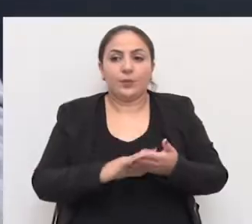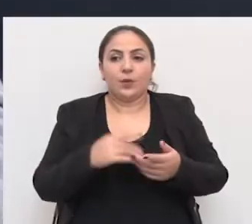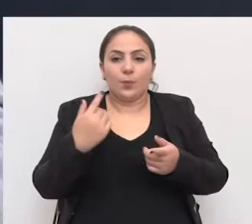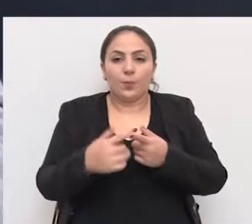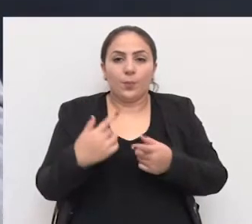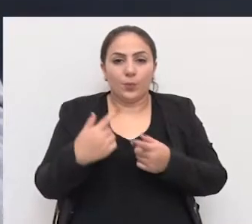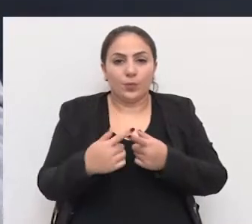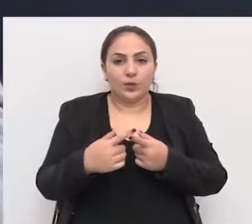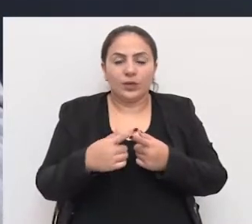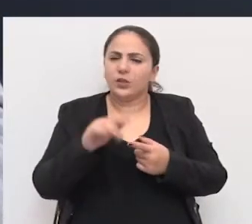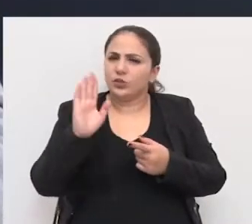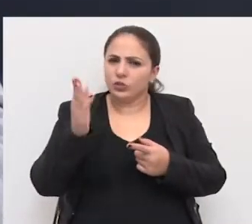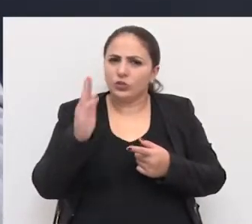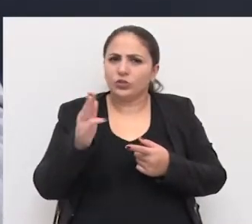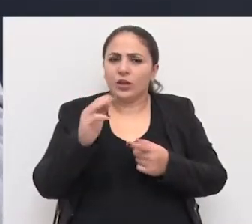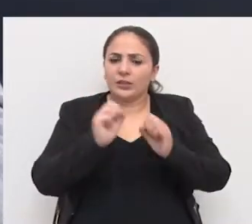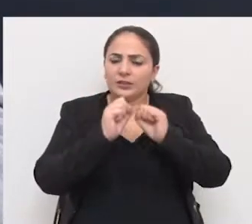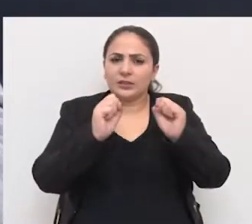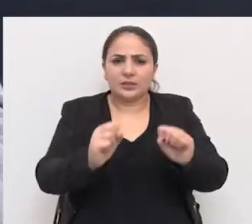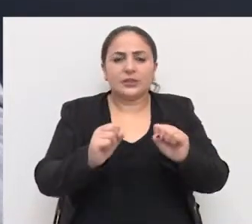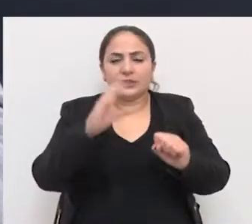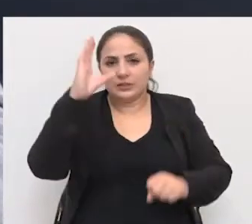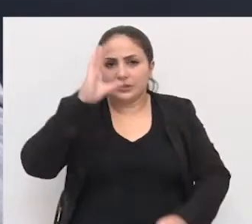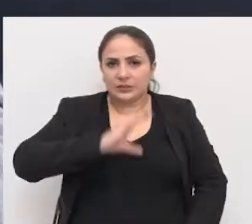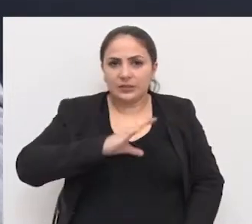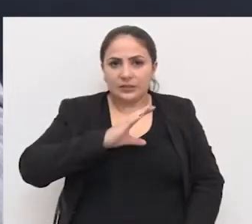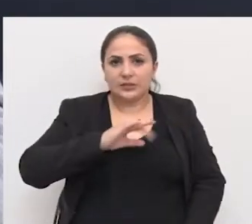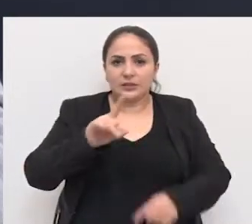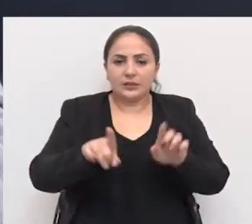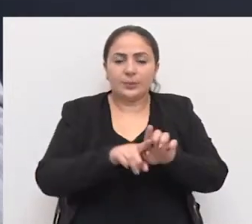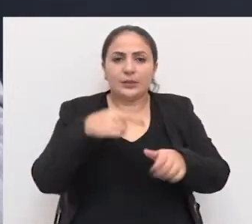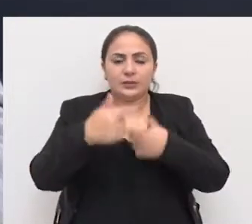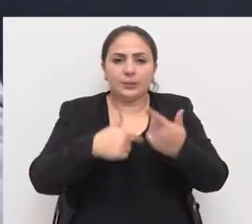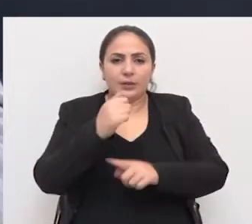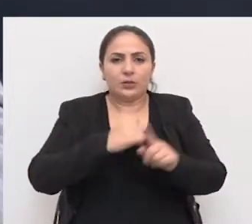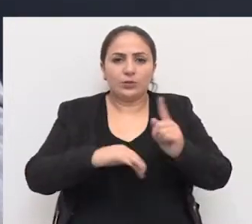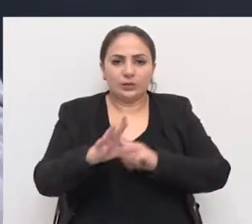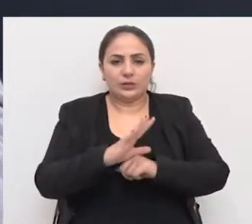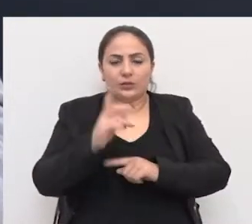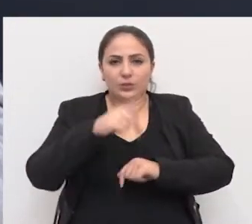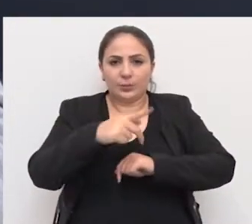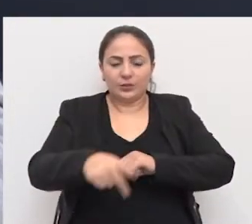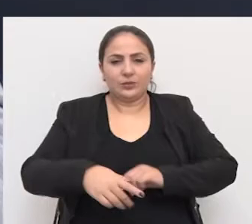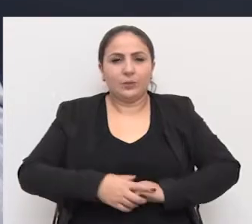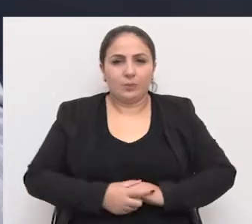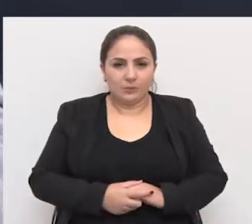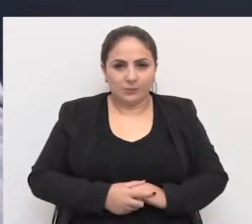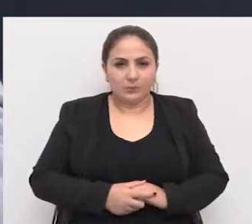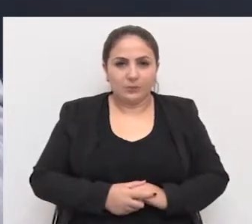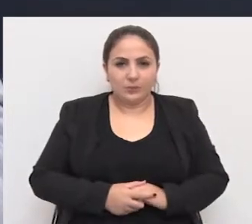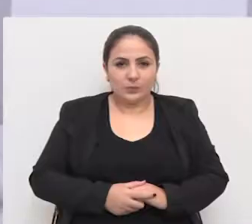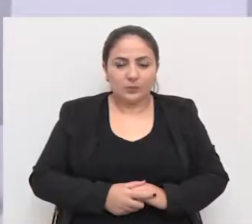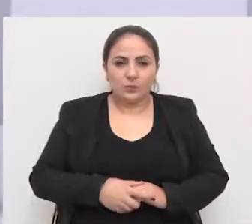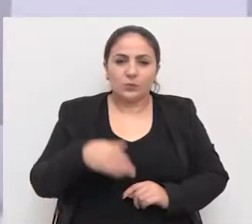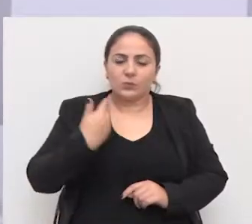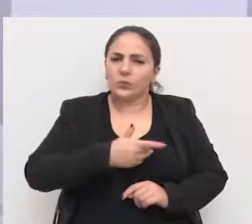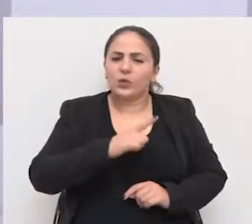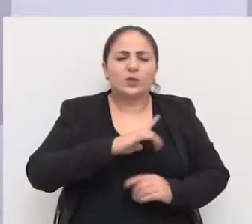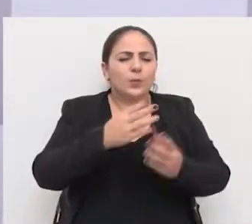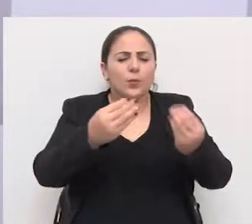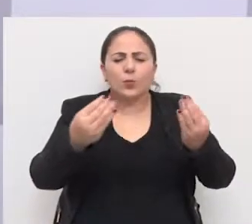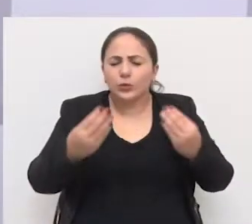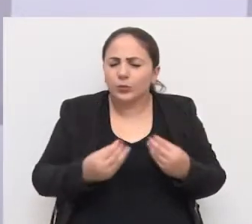mandato. Afinal de contas, ele já foi o secretário de Cidadania e Assistência Social de Passo Fundo. Nós